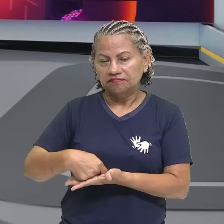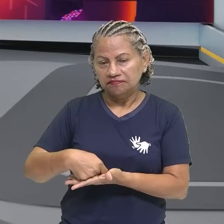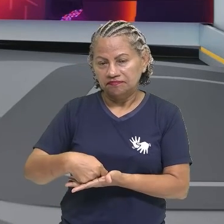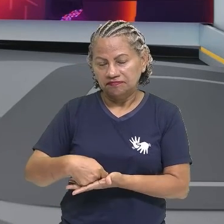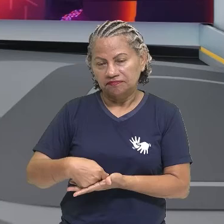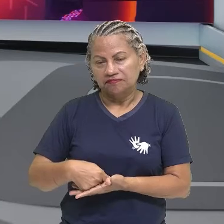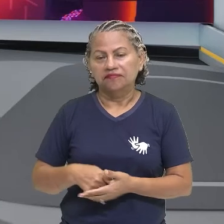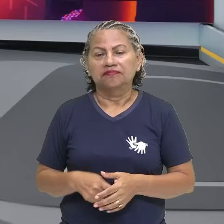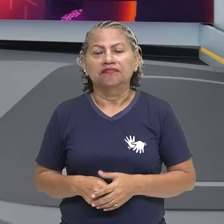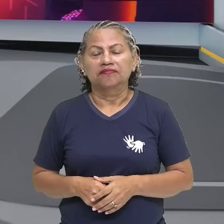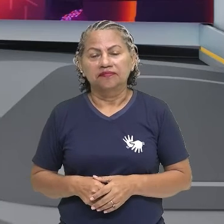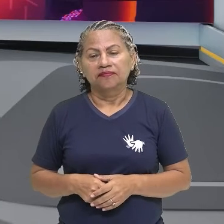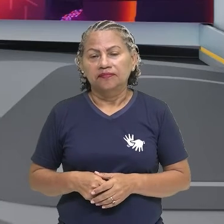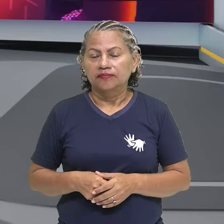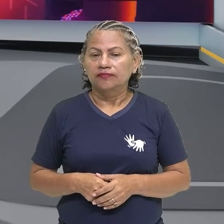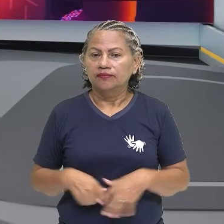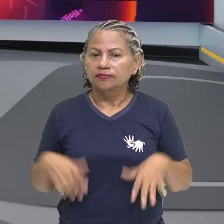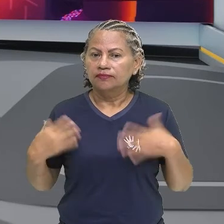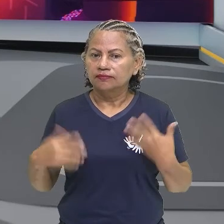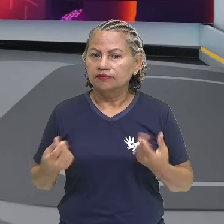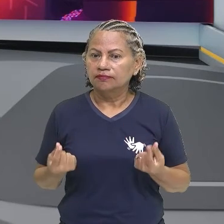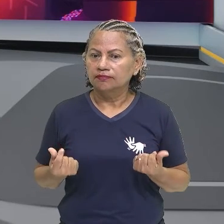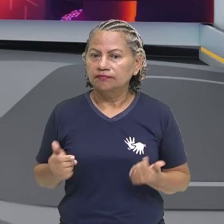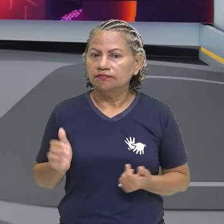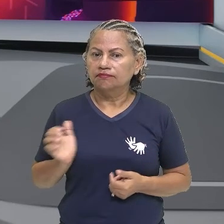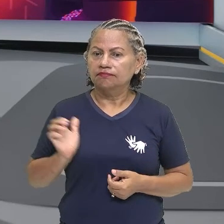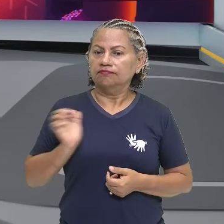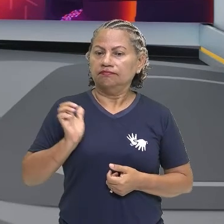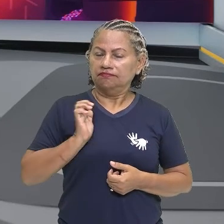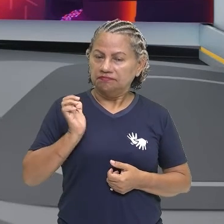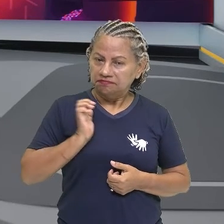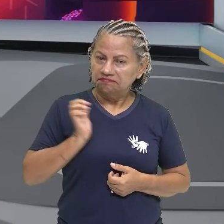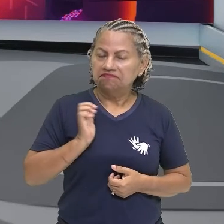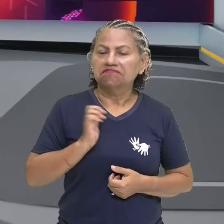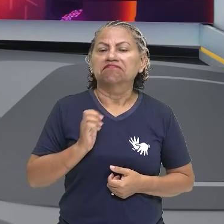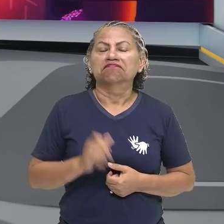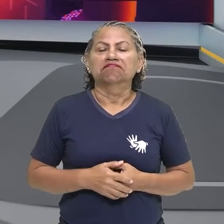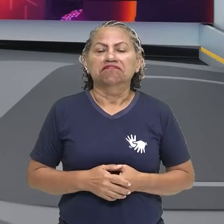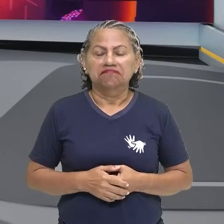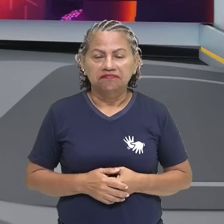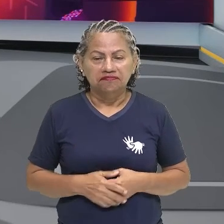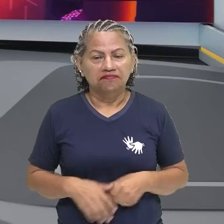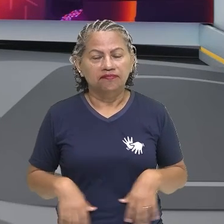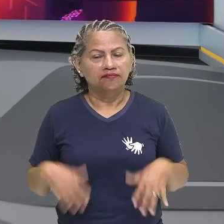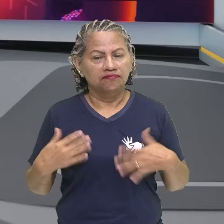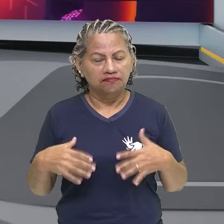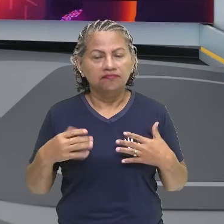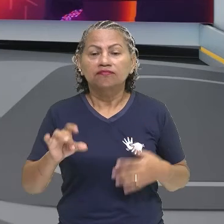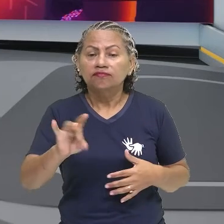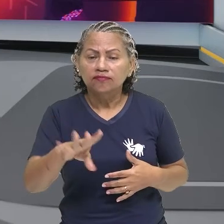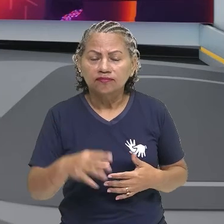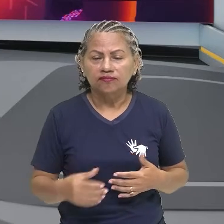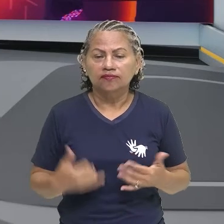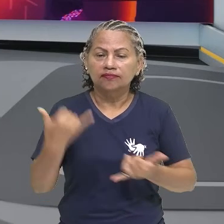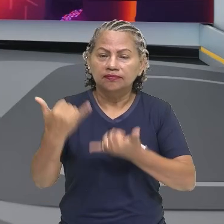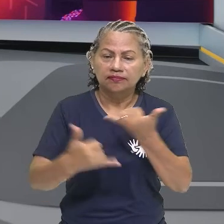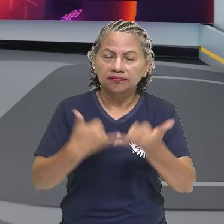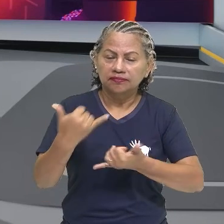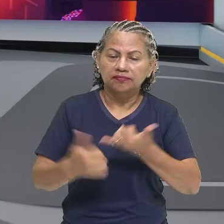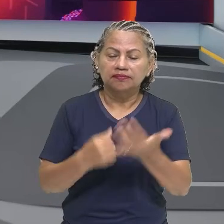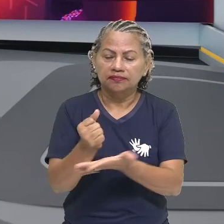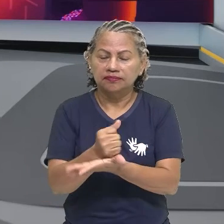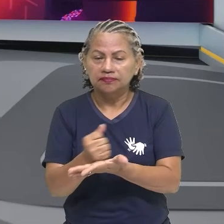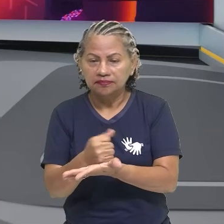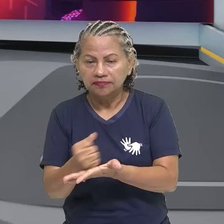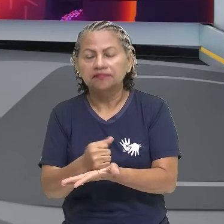Neymar, mas bem próximo do que o Neymar ganha para poder jogar videogame. Ali virou um negócio, né, um